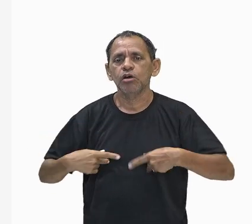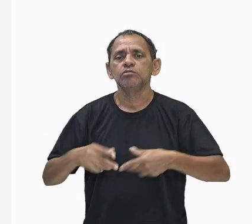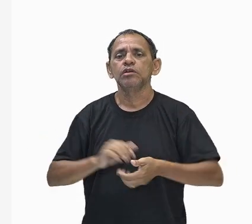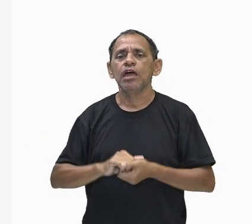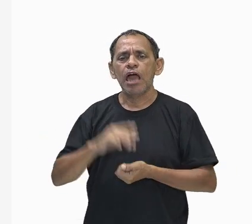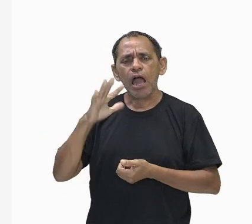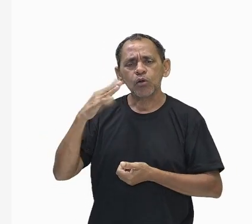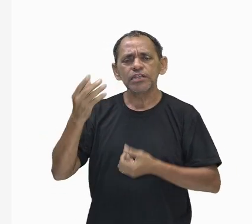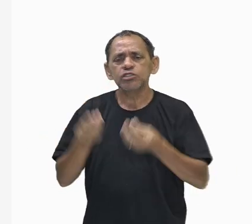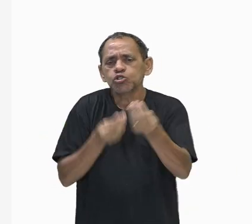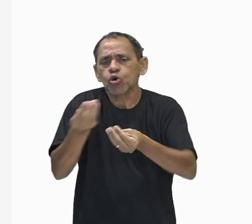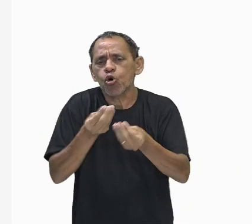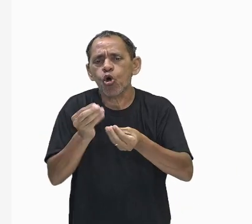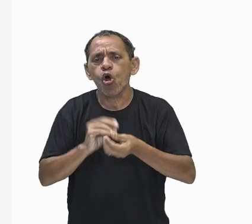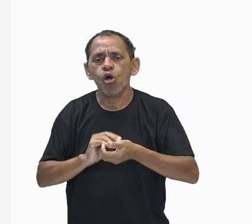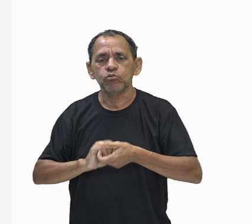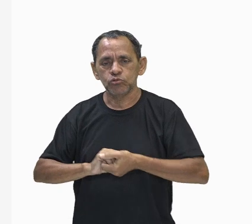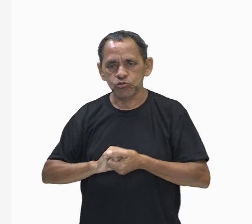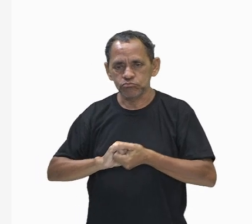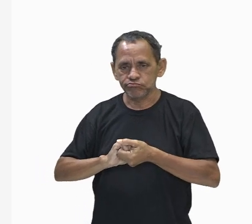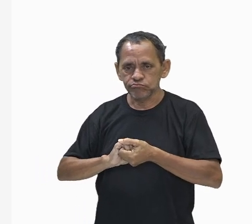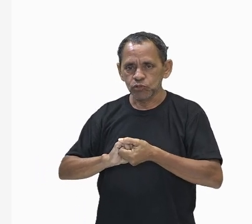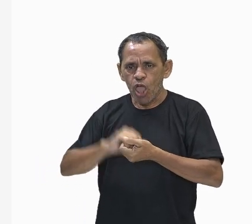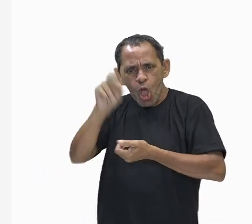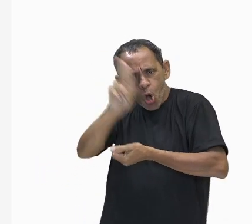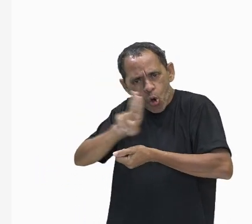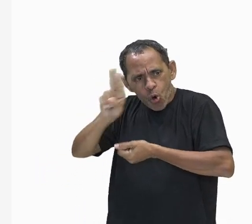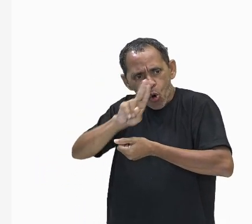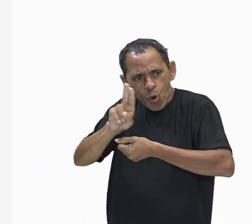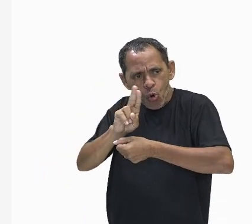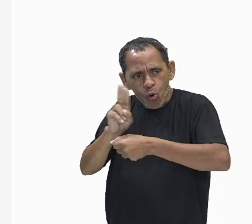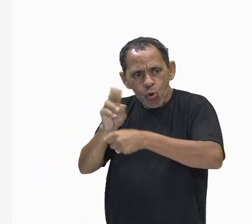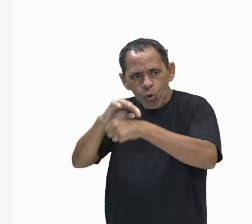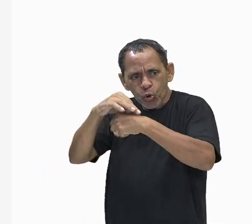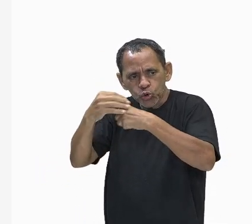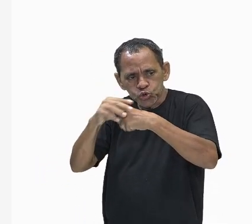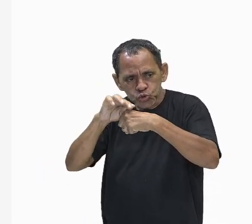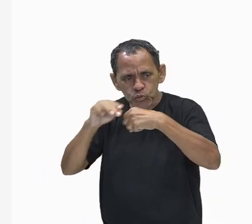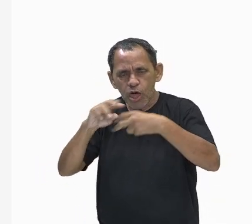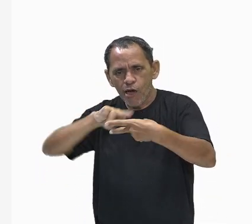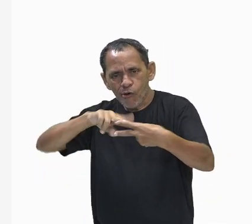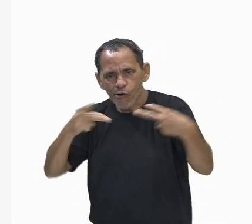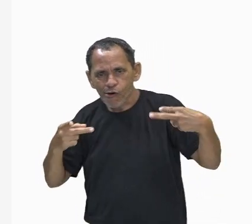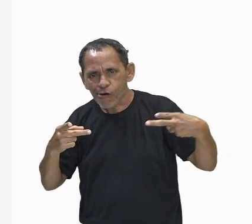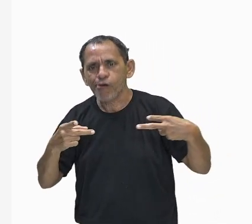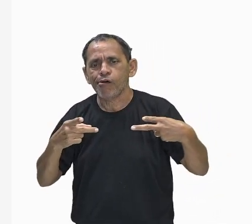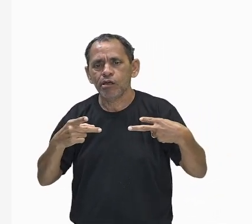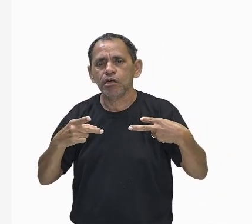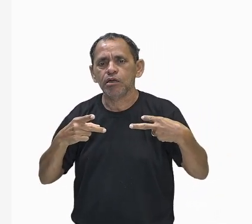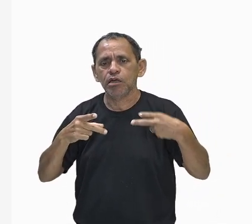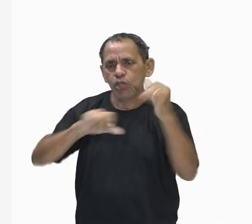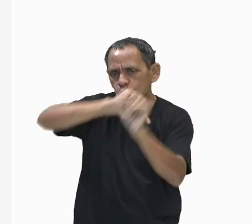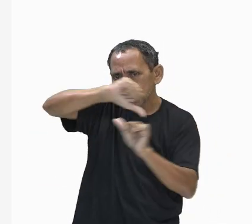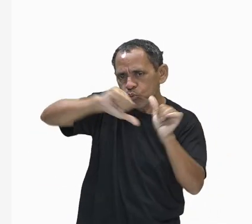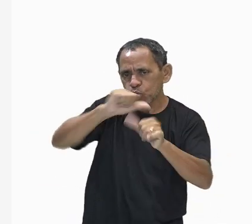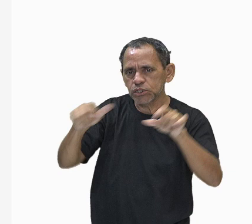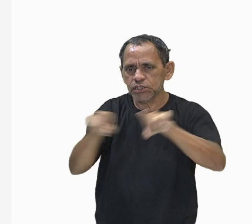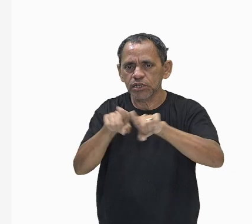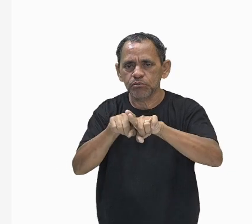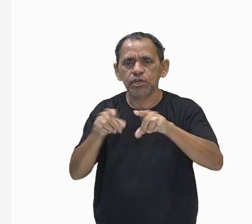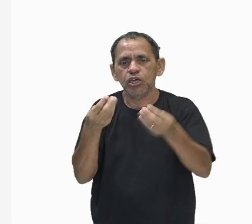como uma espécie de reparo genético, pois corrige ou substitui genes defeituosos por